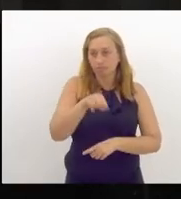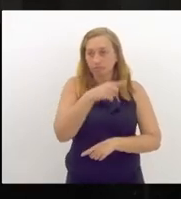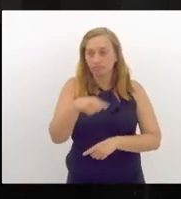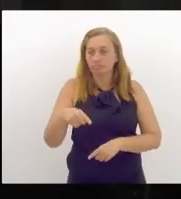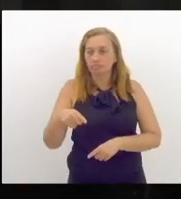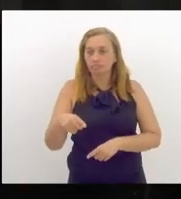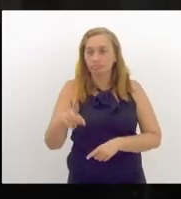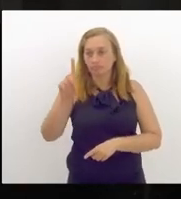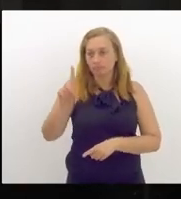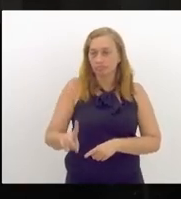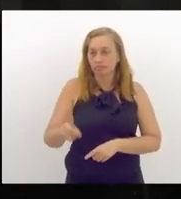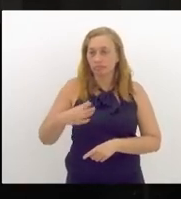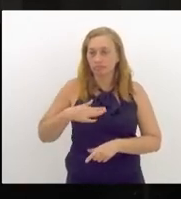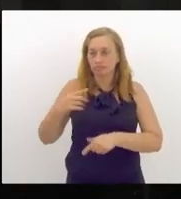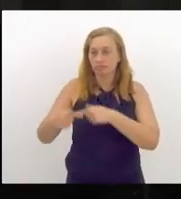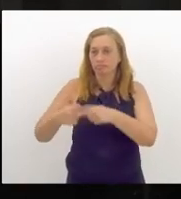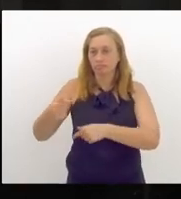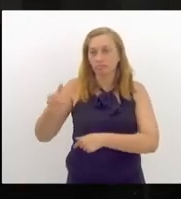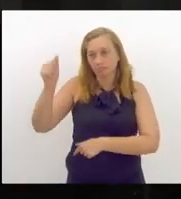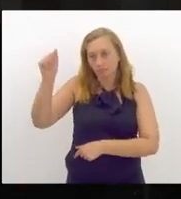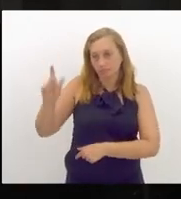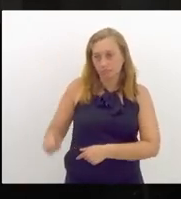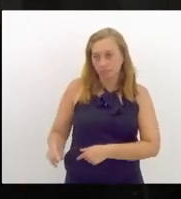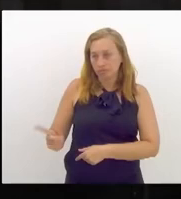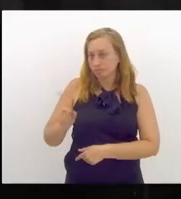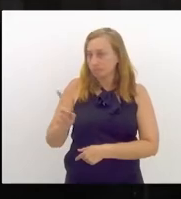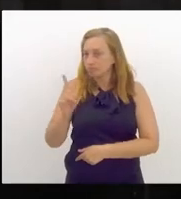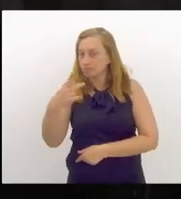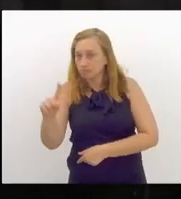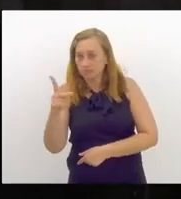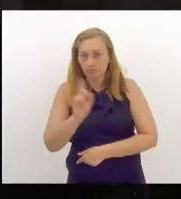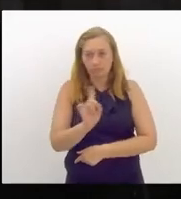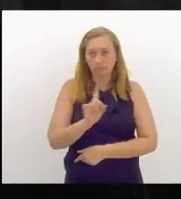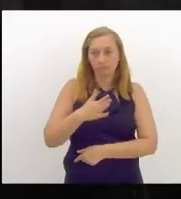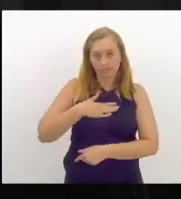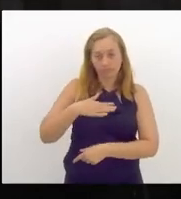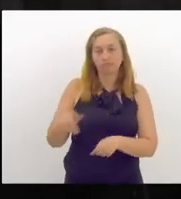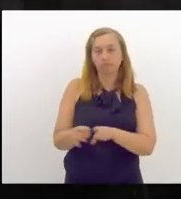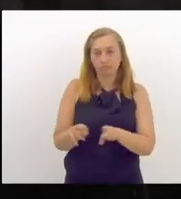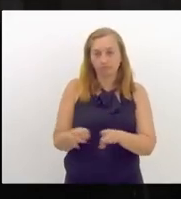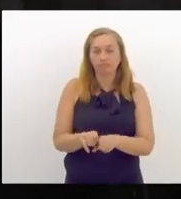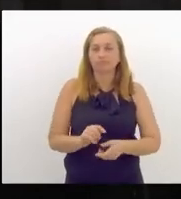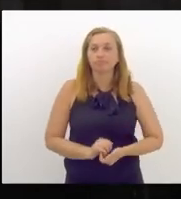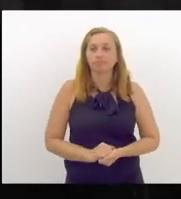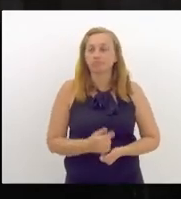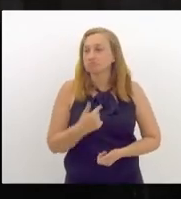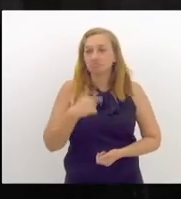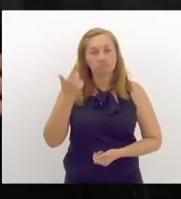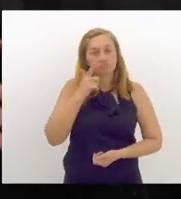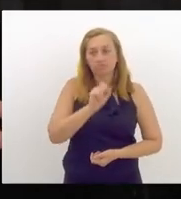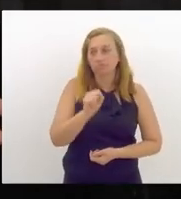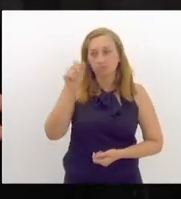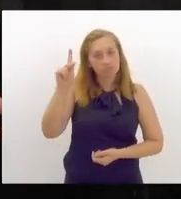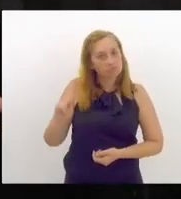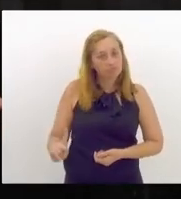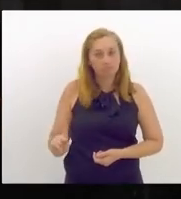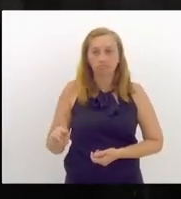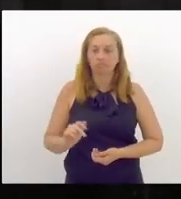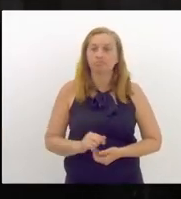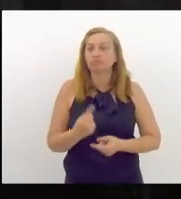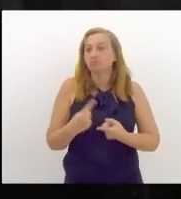o direito da minha geração de se aposentar não é só geração dele a minha também eu não consegui me aposentar